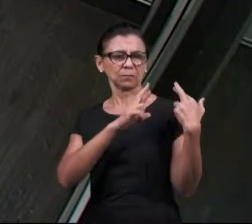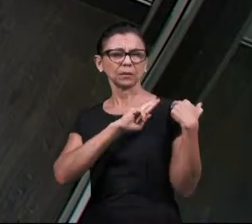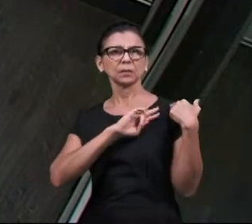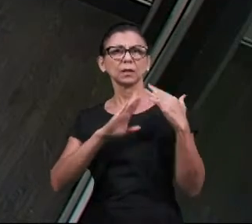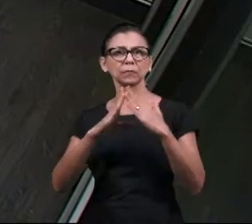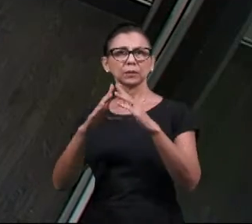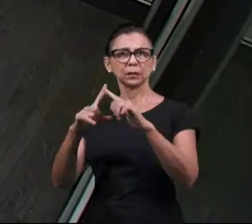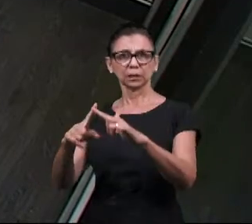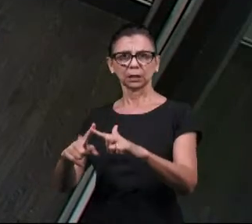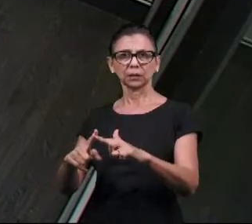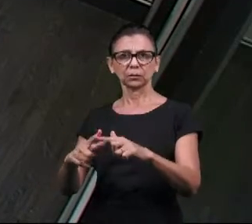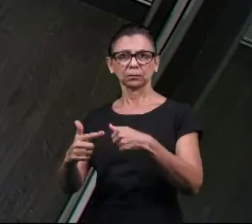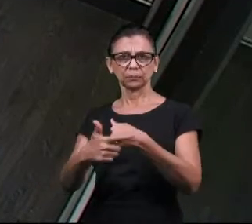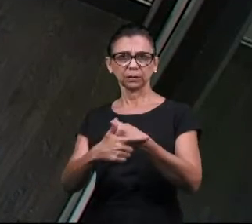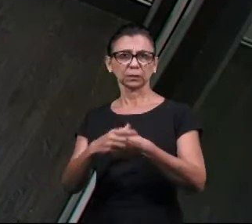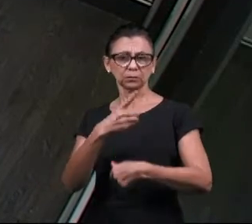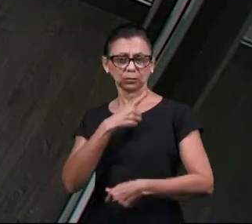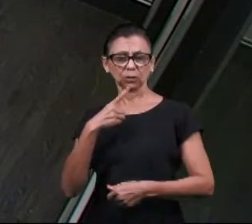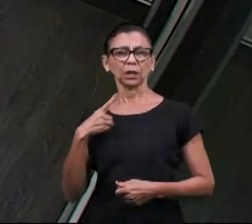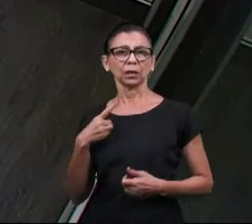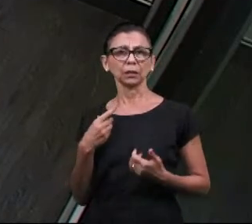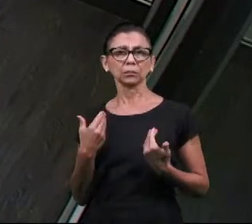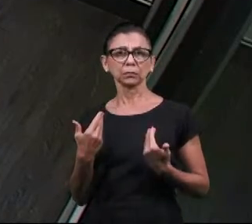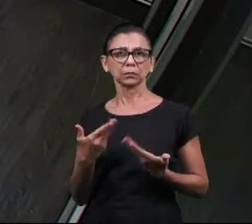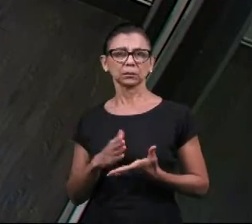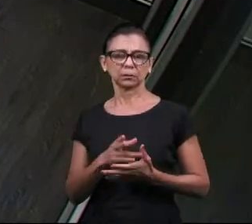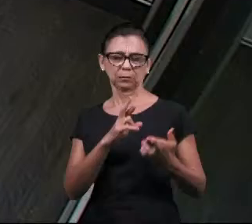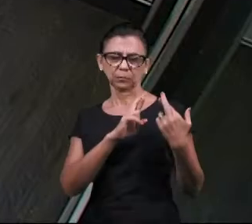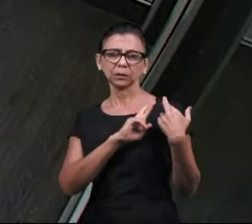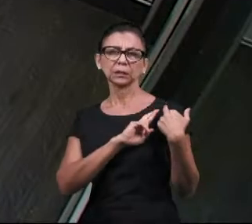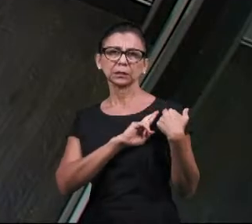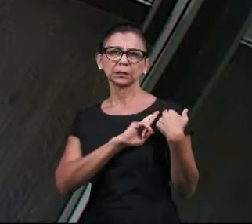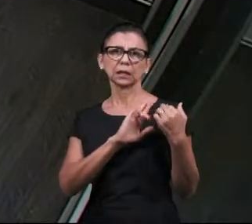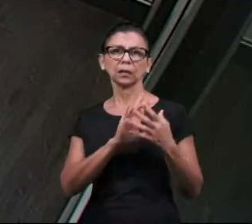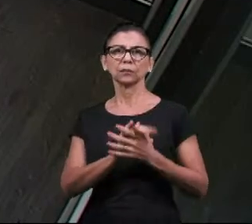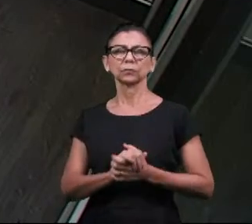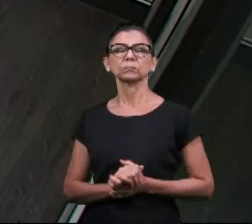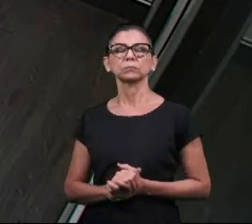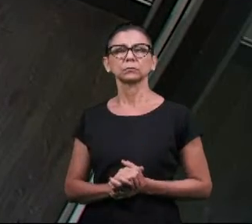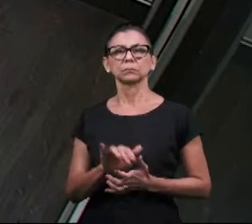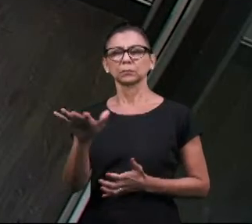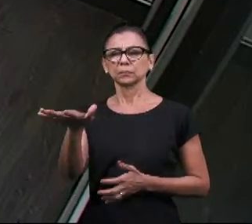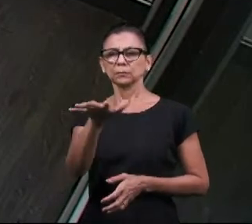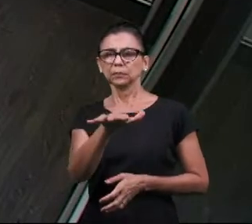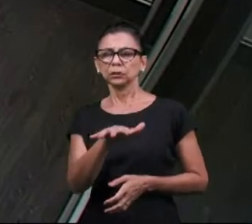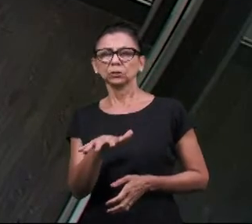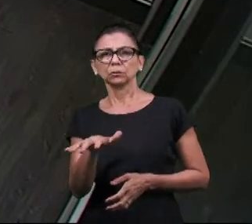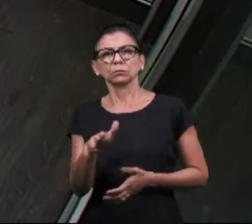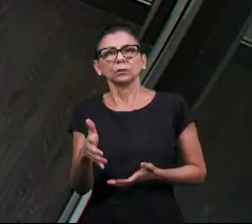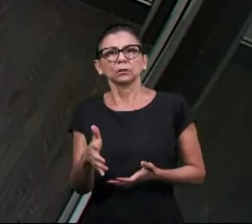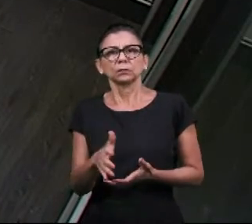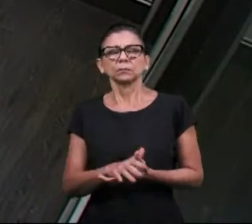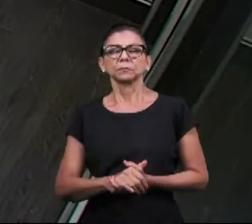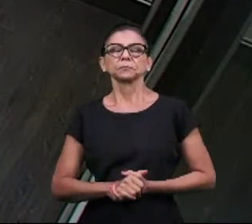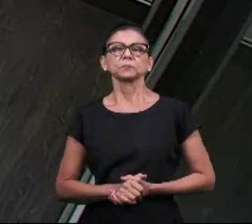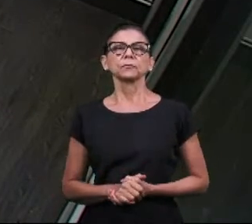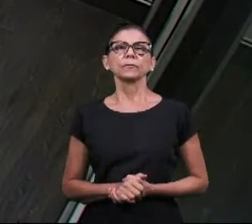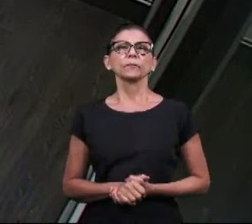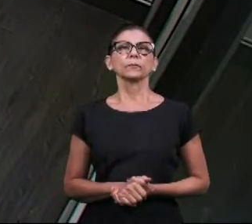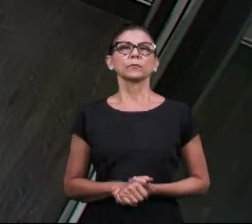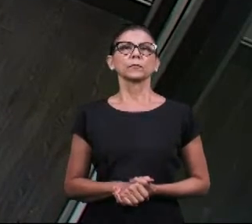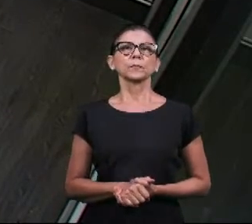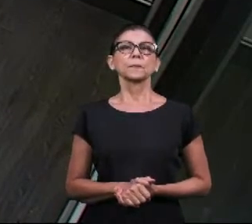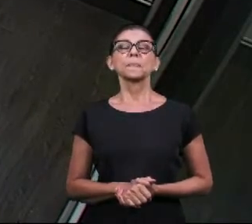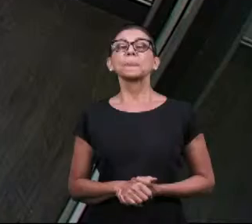diácono. Fiquei à frente de igreja, eu fiquei em Cruz do Campo como diácono. E como é que foi esse dia